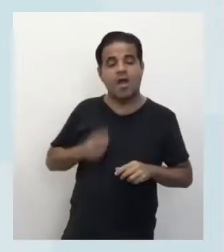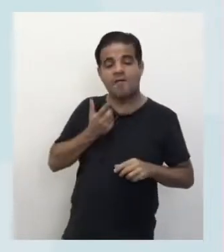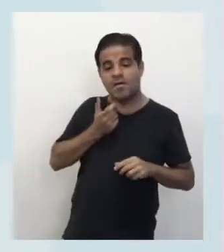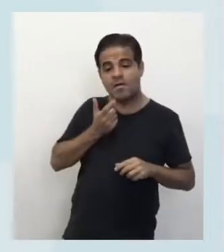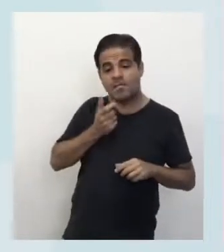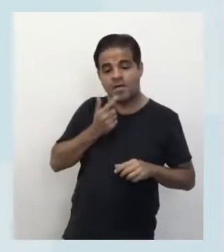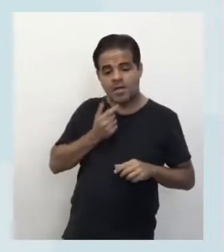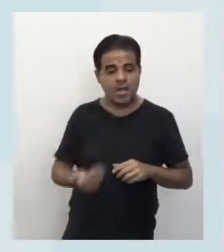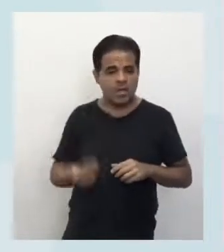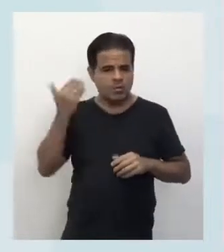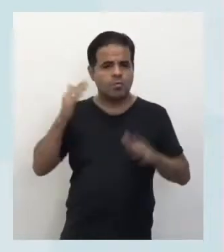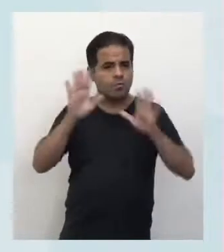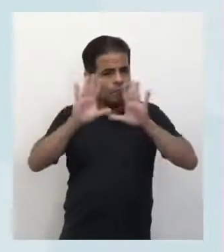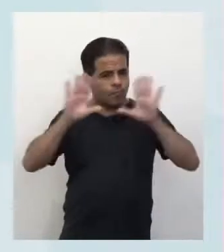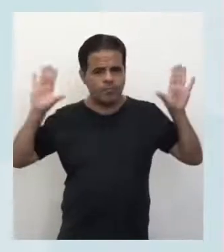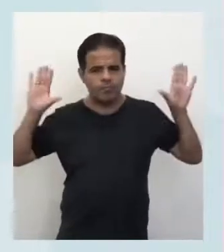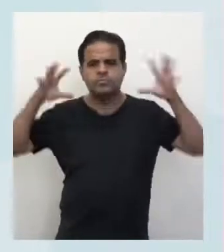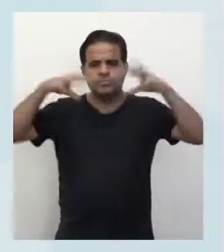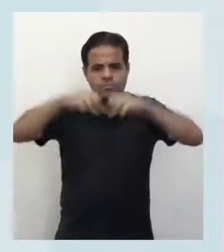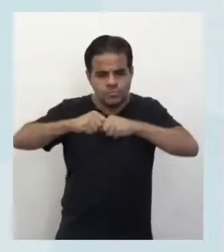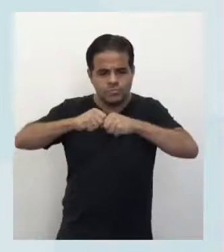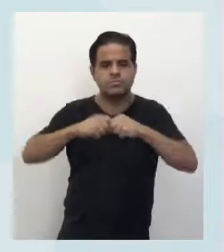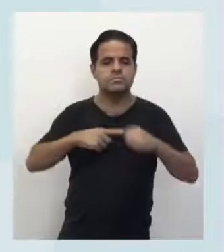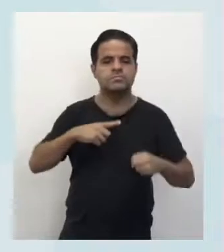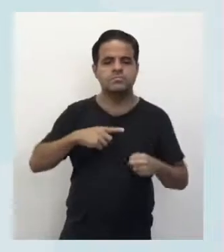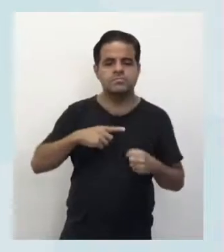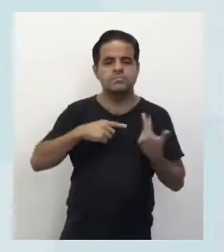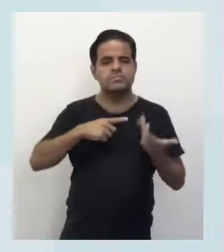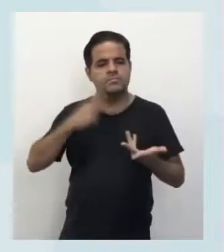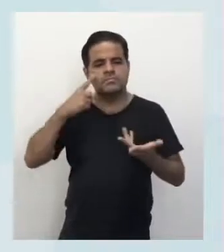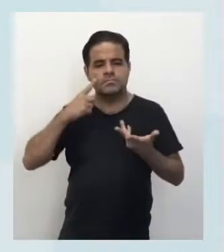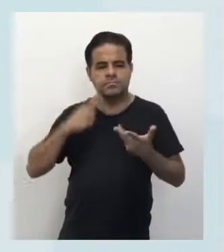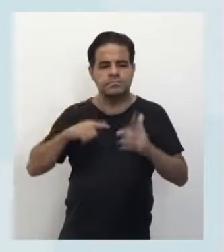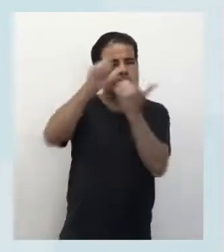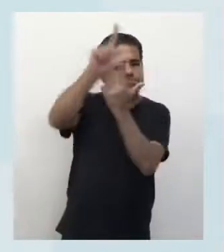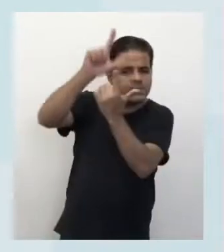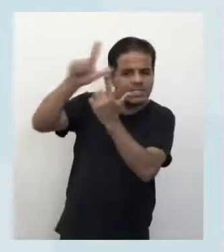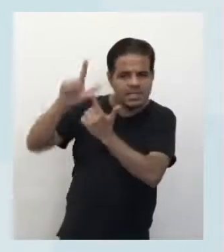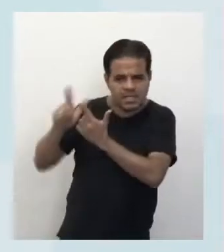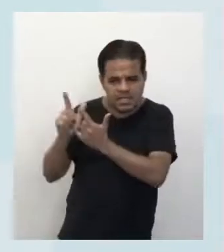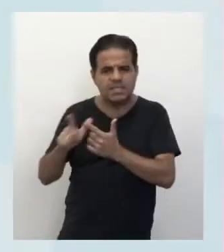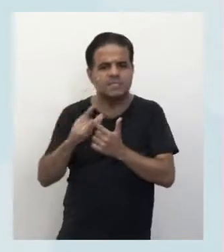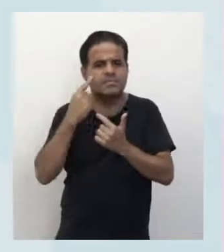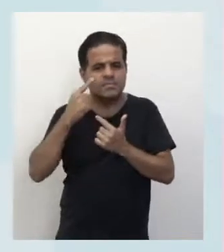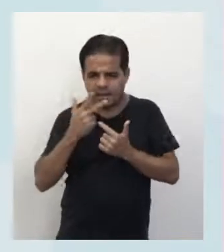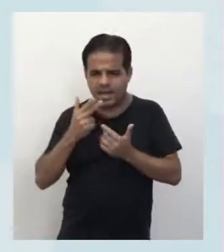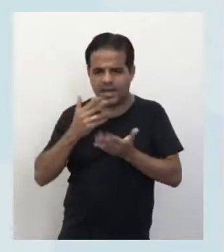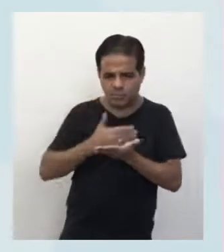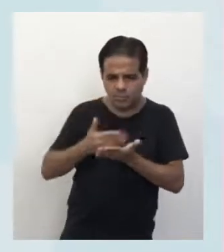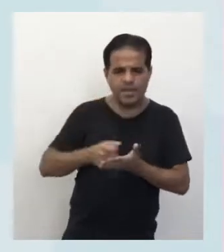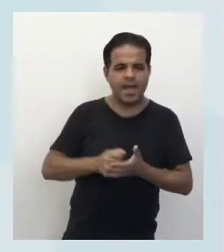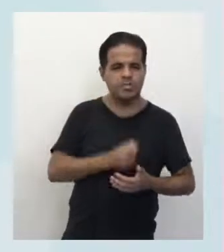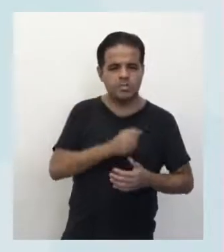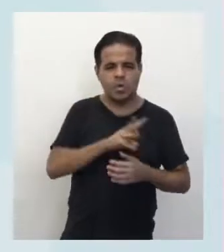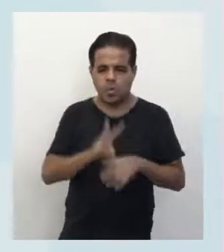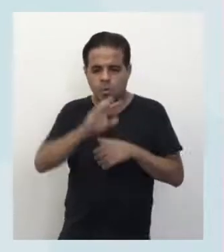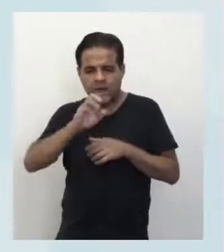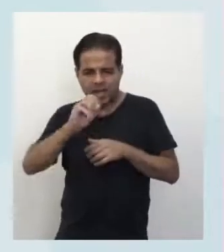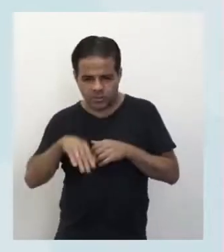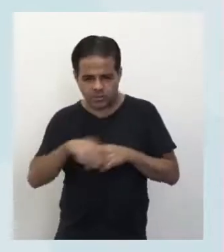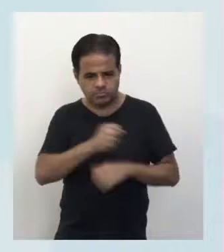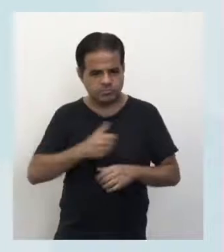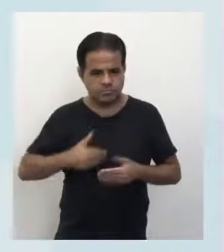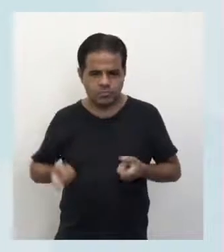um fundo escuro. E a gente tem aí algumas letras, né, que parecem quando a gente reinicia o Windows, né, que fica lá atrás,